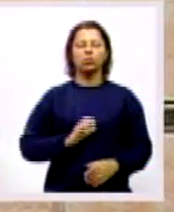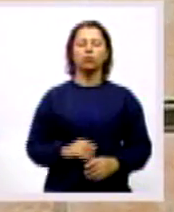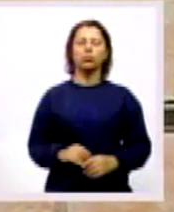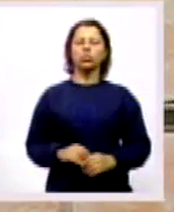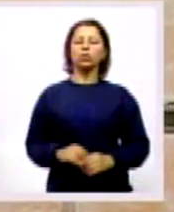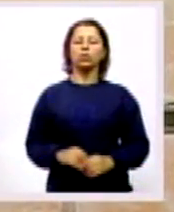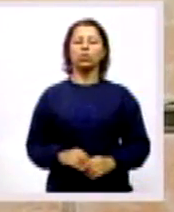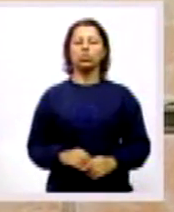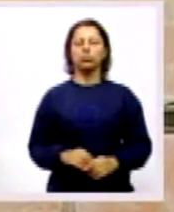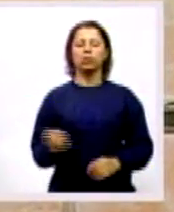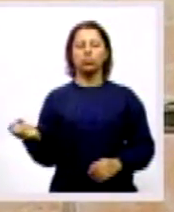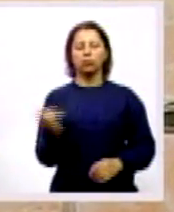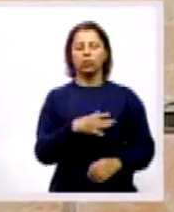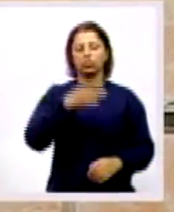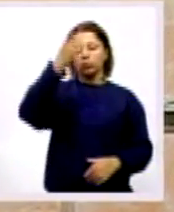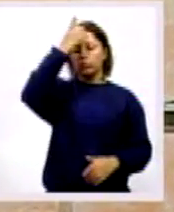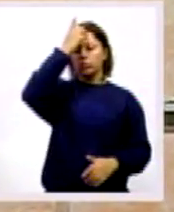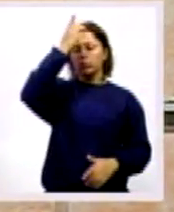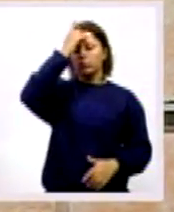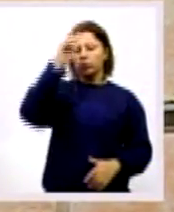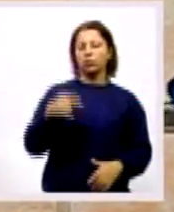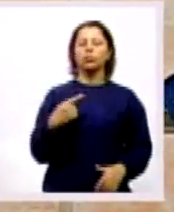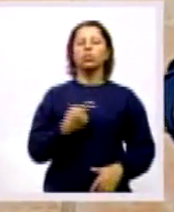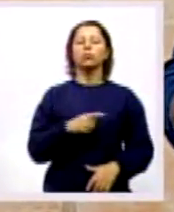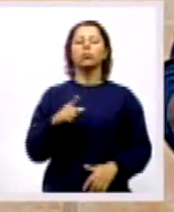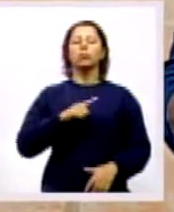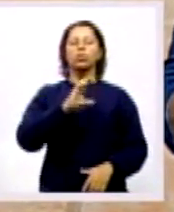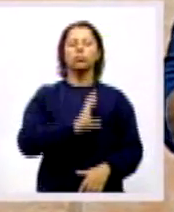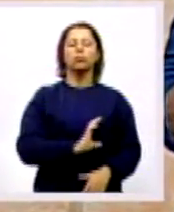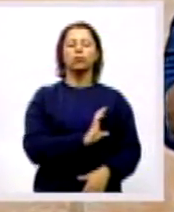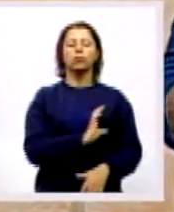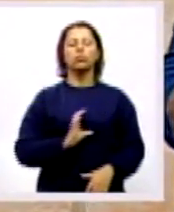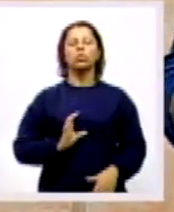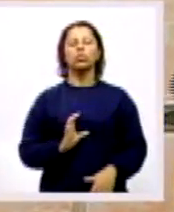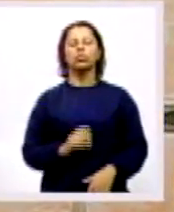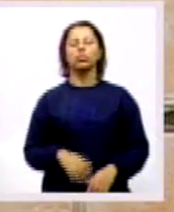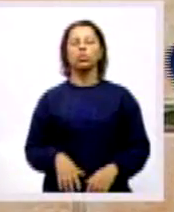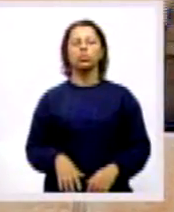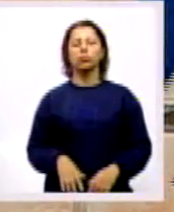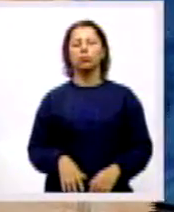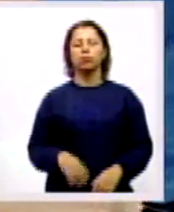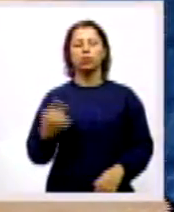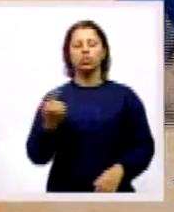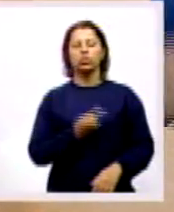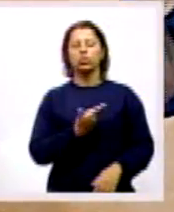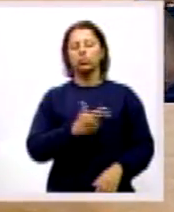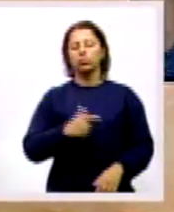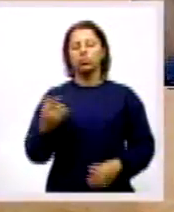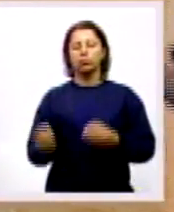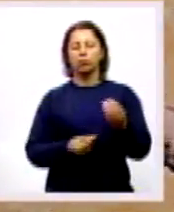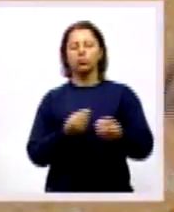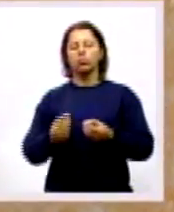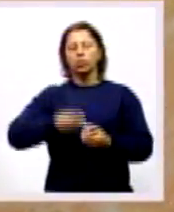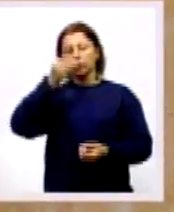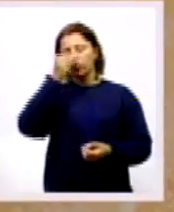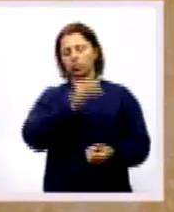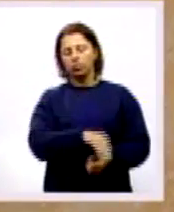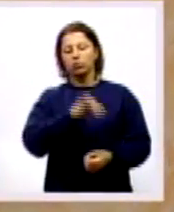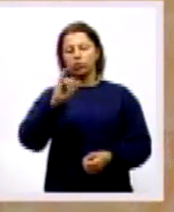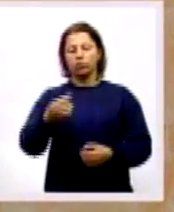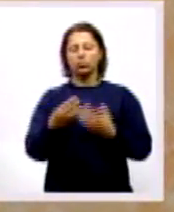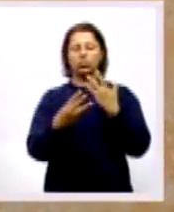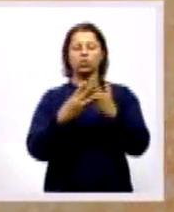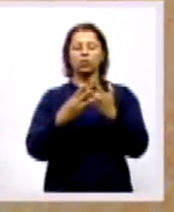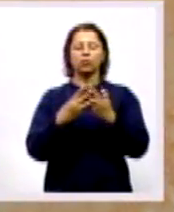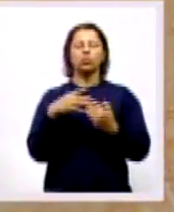nova mentalidade, que então nós temos o cristianismo. Nós não temos como negar a raiz judaica da nossa